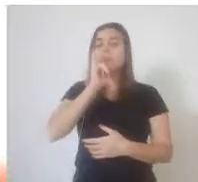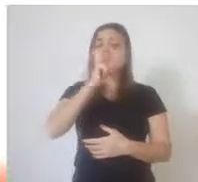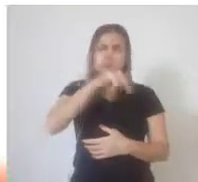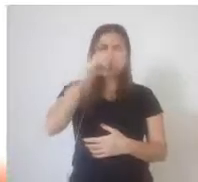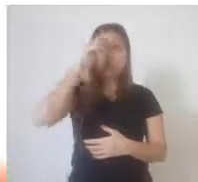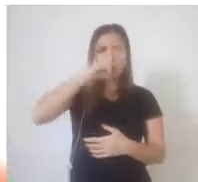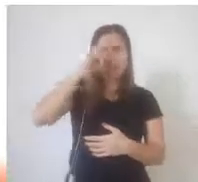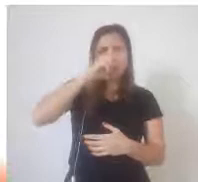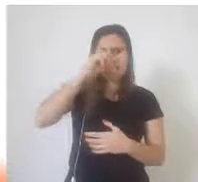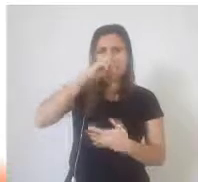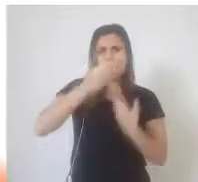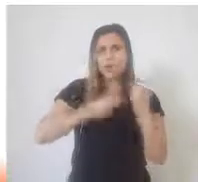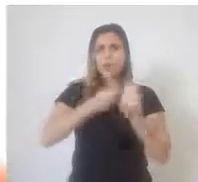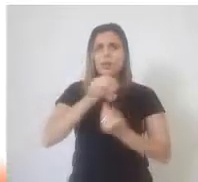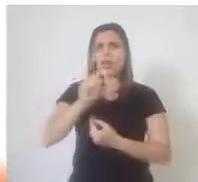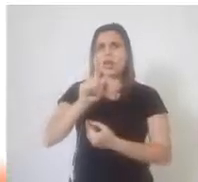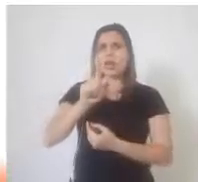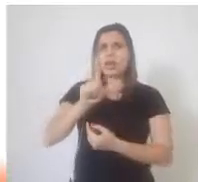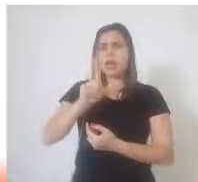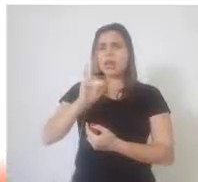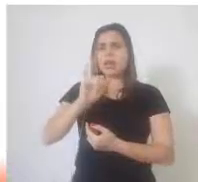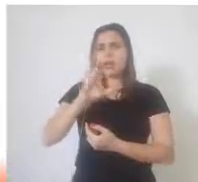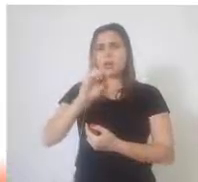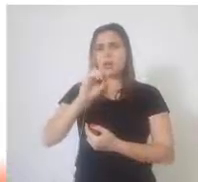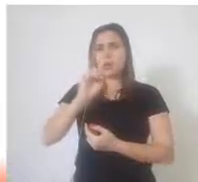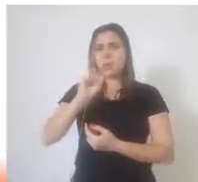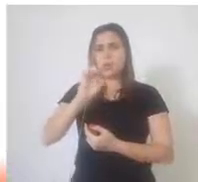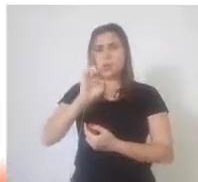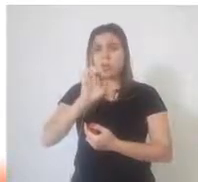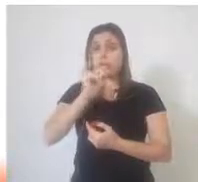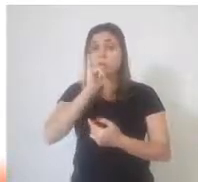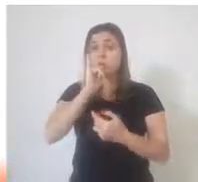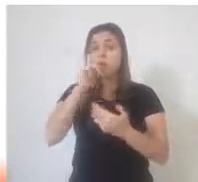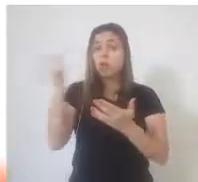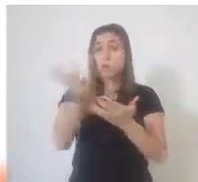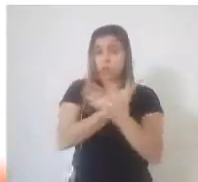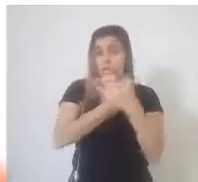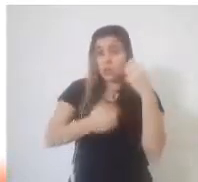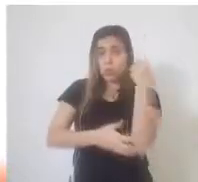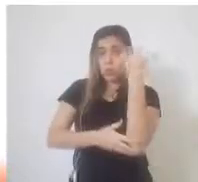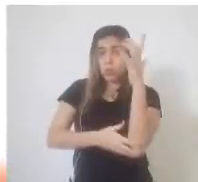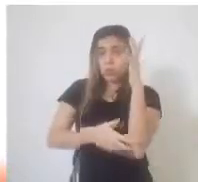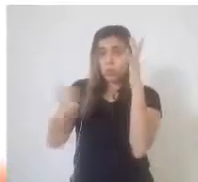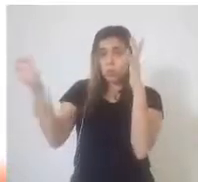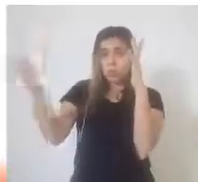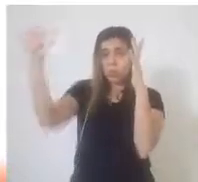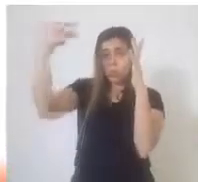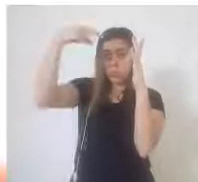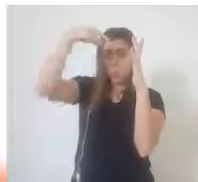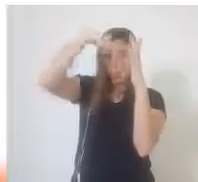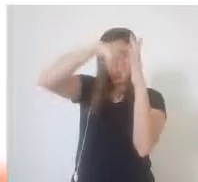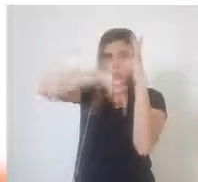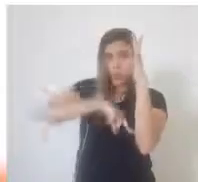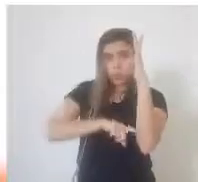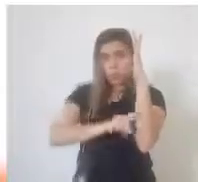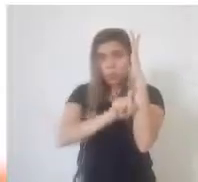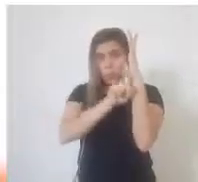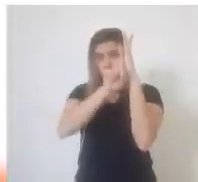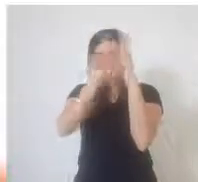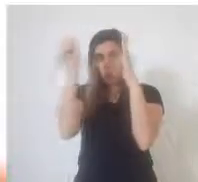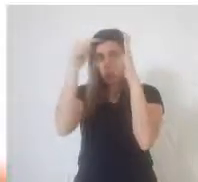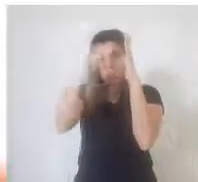da molécula de glicose, que concentrou a partir do processo de fotossíntese,